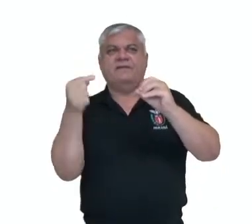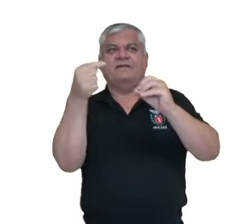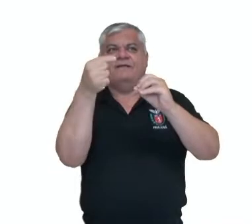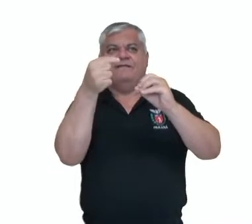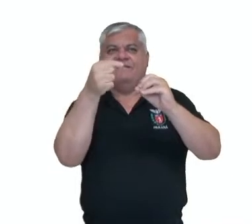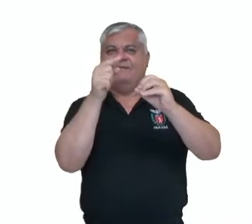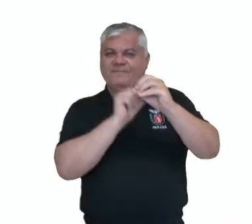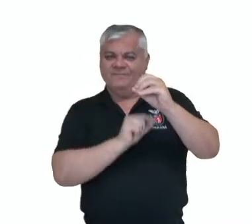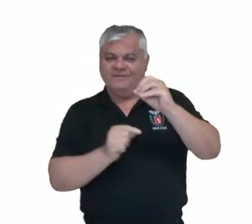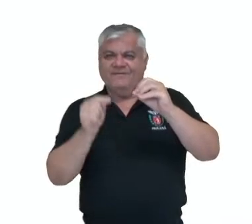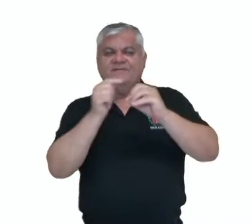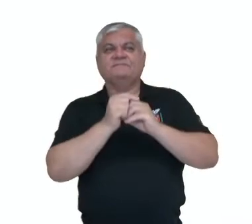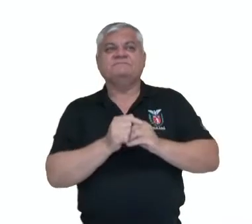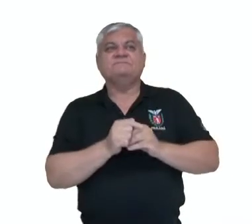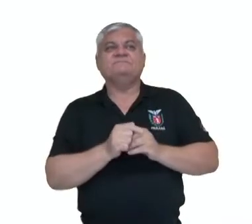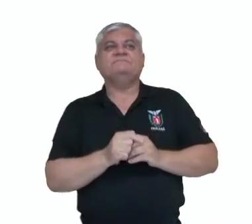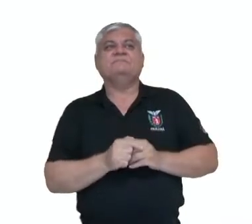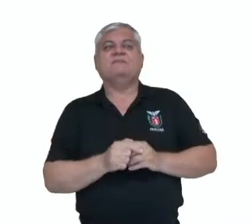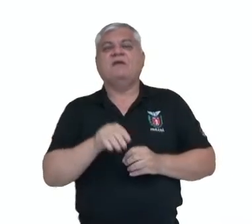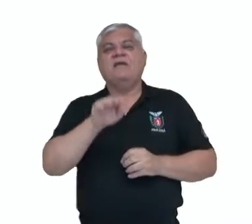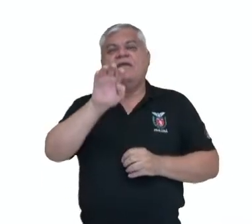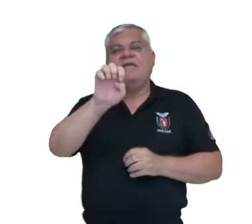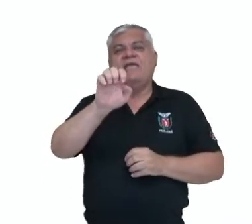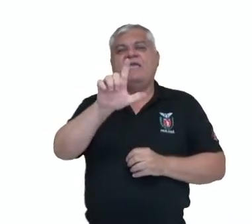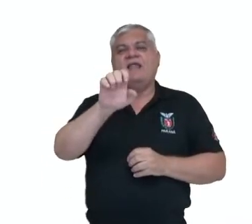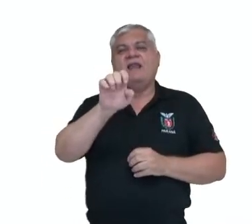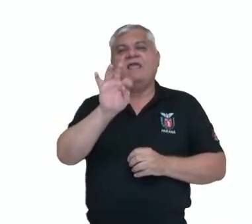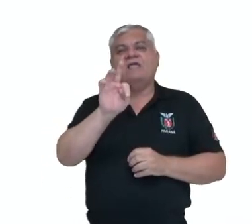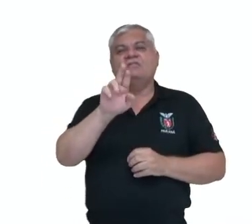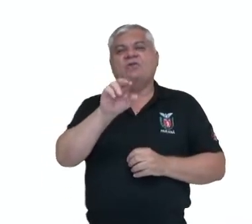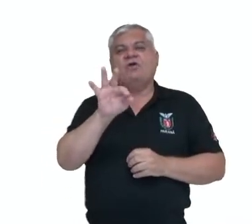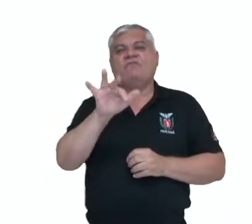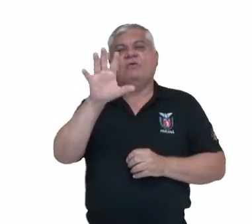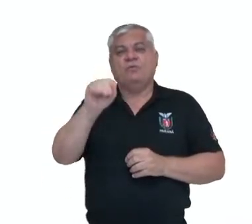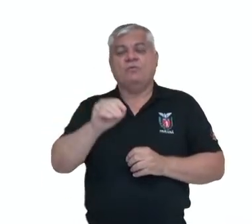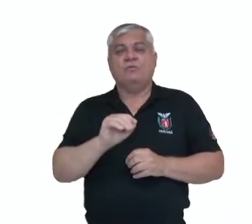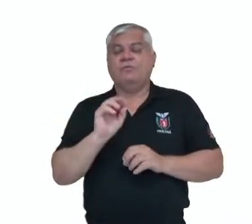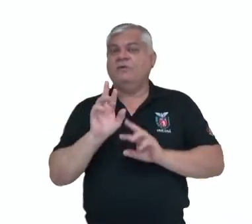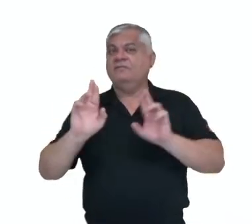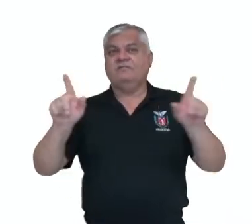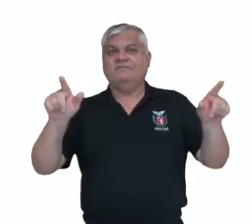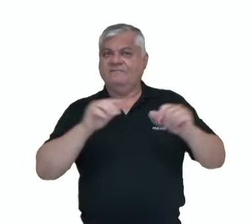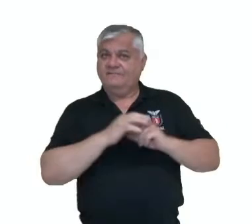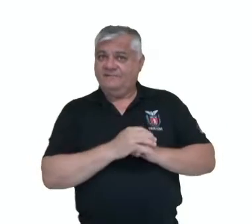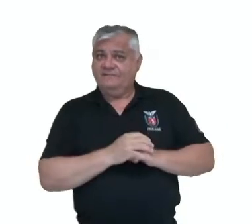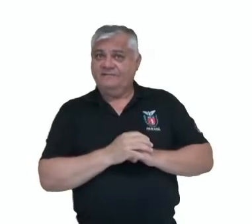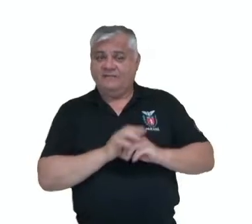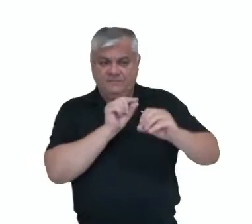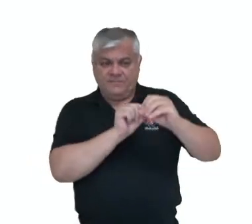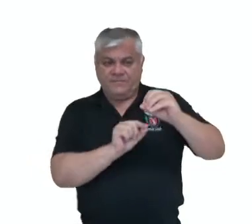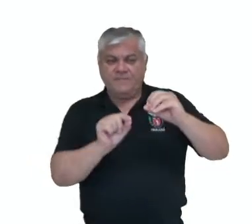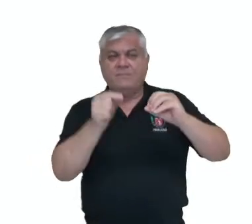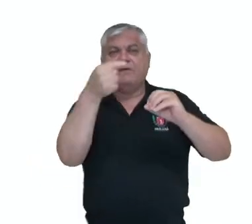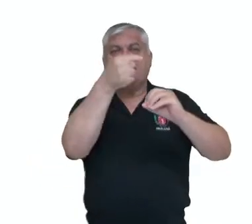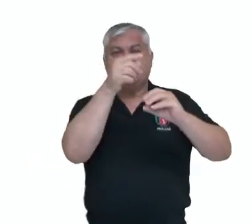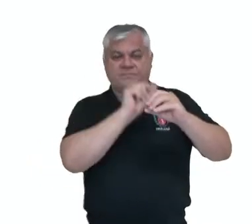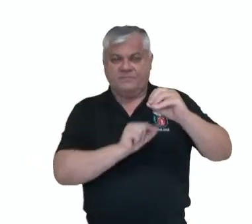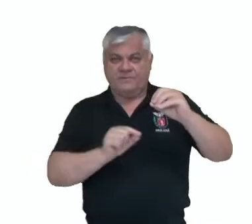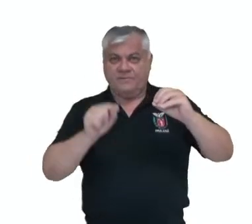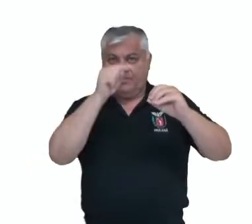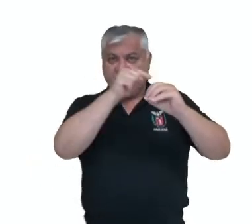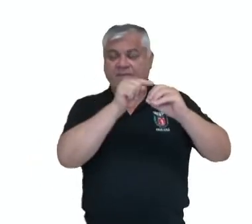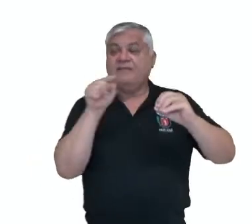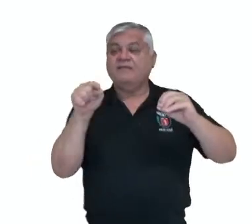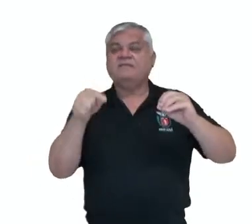pares de elétrons livres. E o eletrófilo, professor? É justamente o oposto do nucleófilo. Recebem par